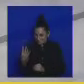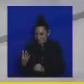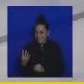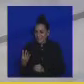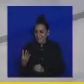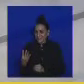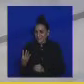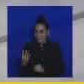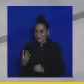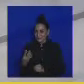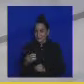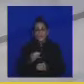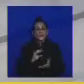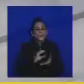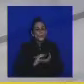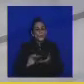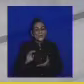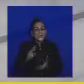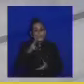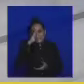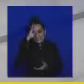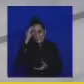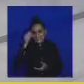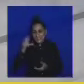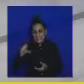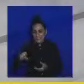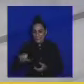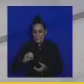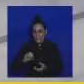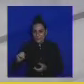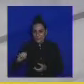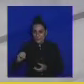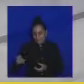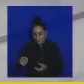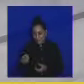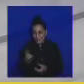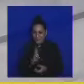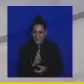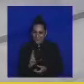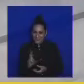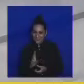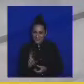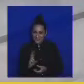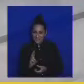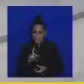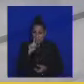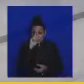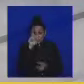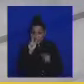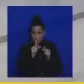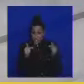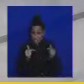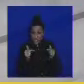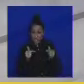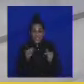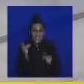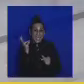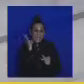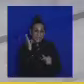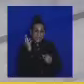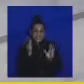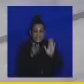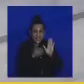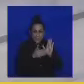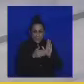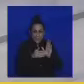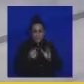534, com prêmio estimado em 900 mil reais. Dia de Sorte é a loteria que você